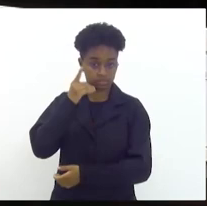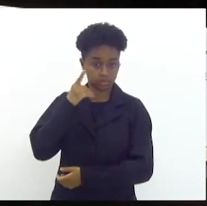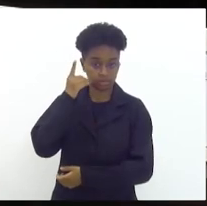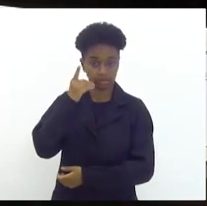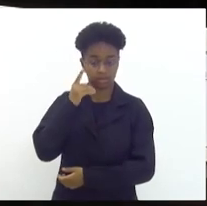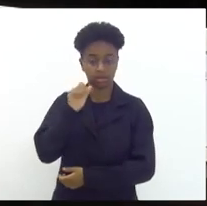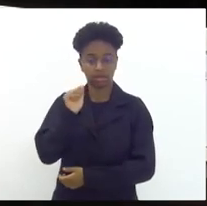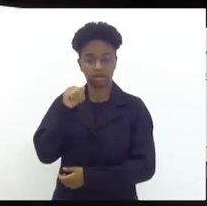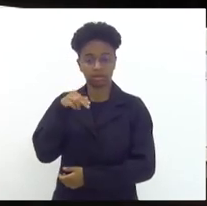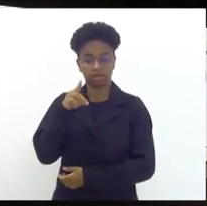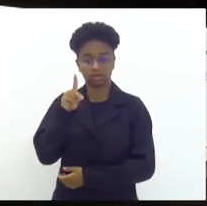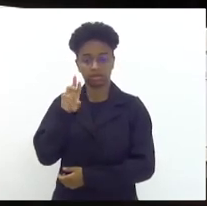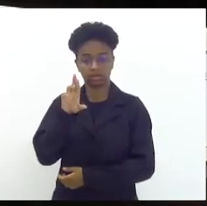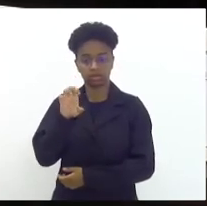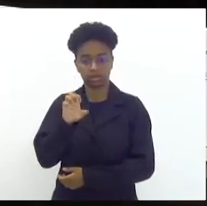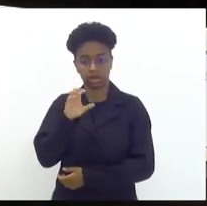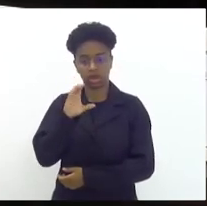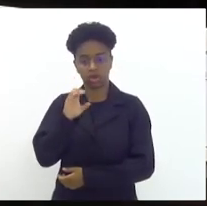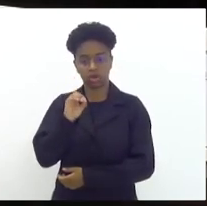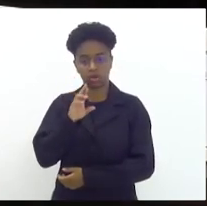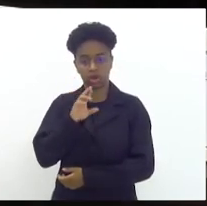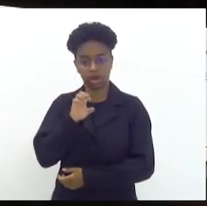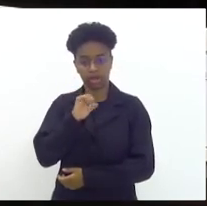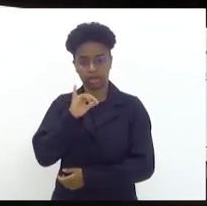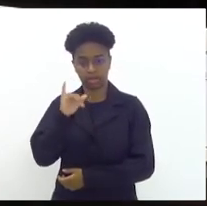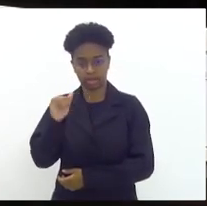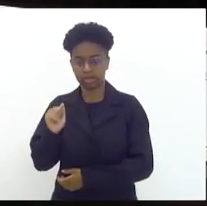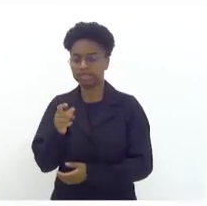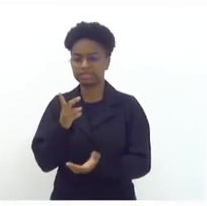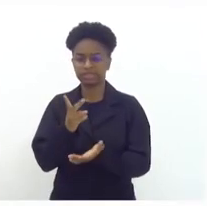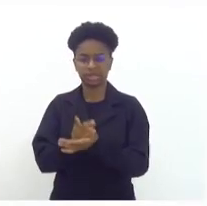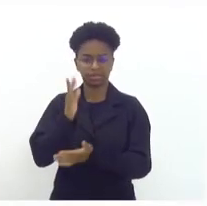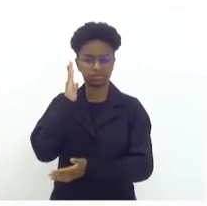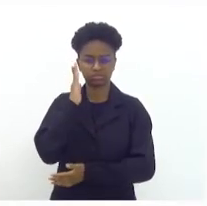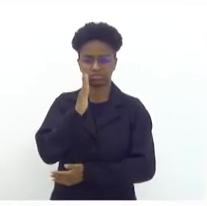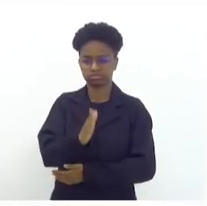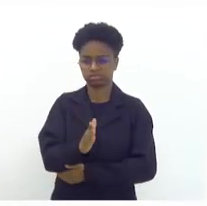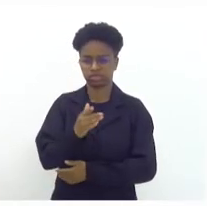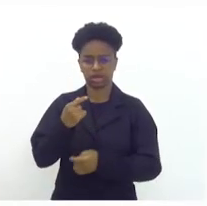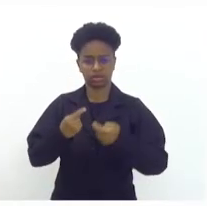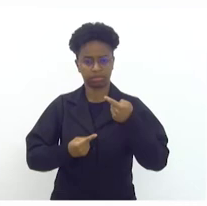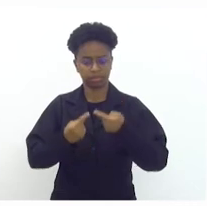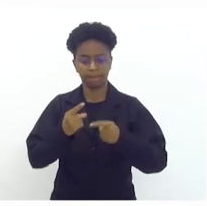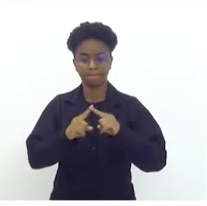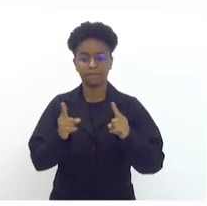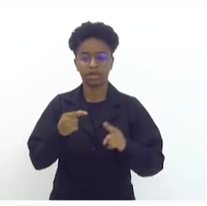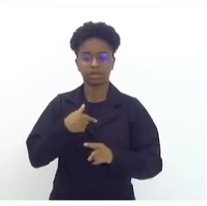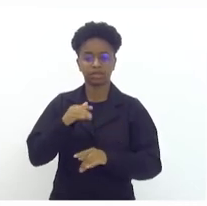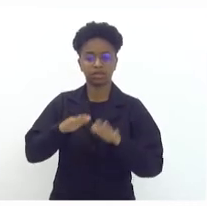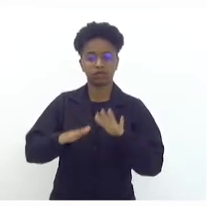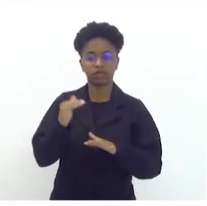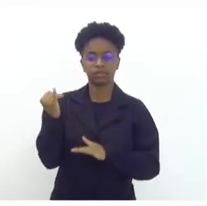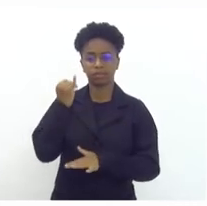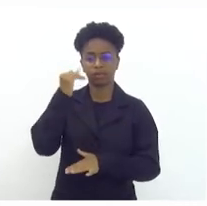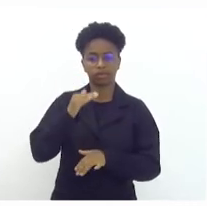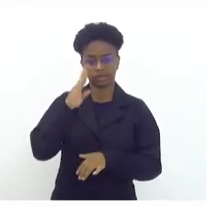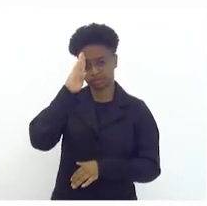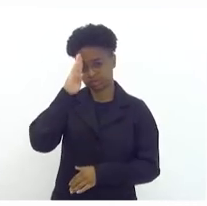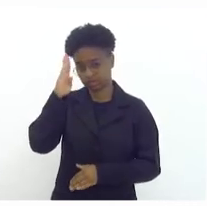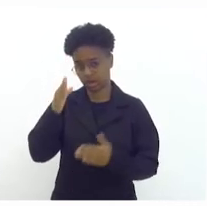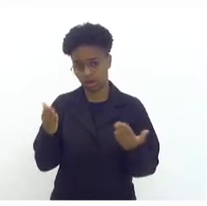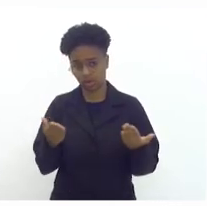André Correia sempre muito preciso não acho que para nós talvez agora mais importante seja